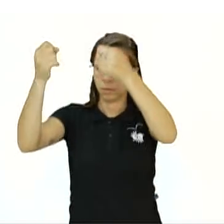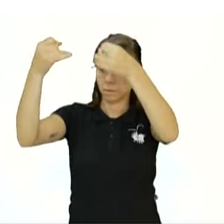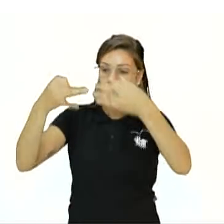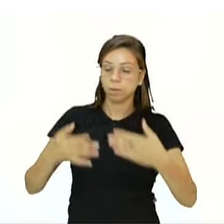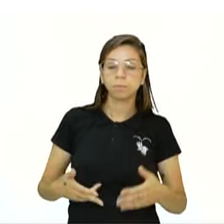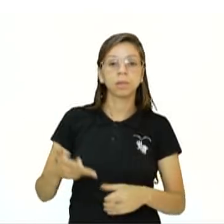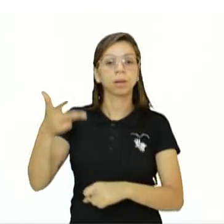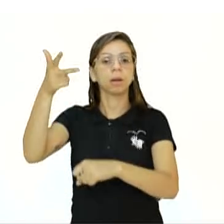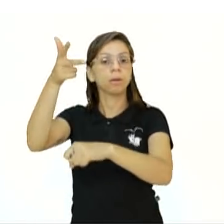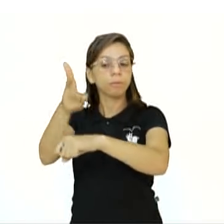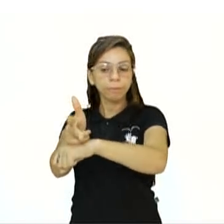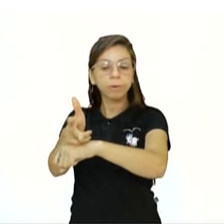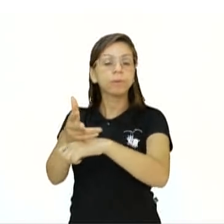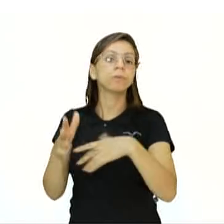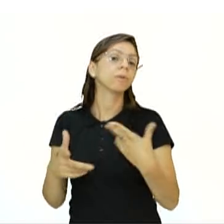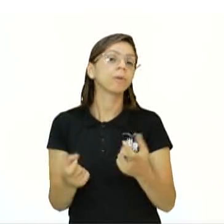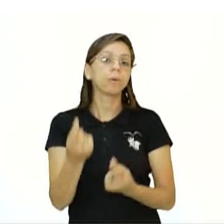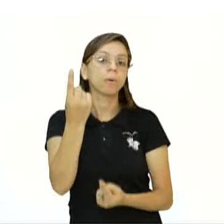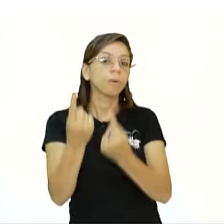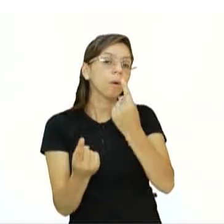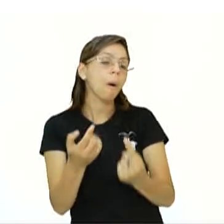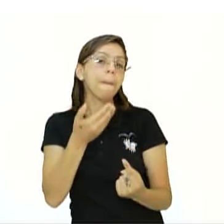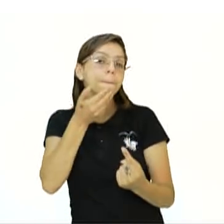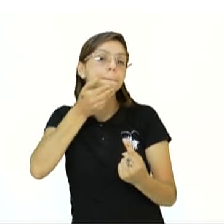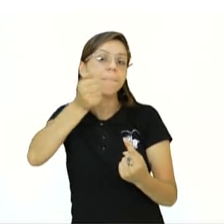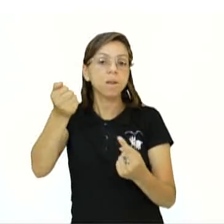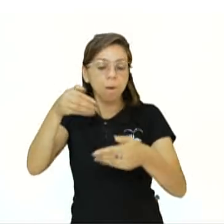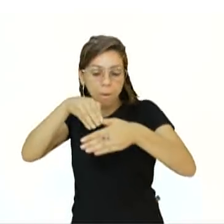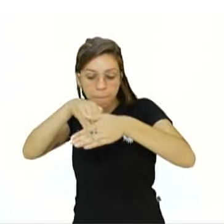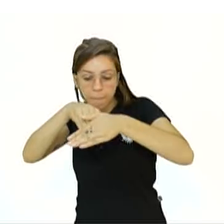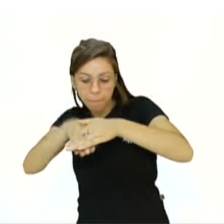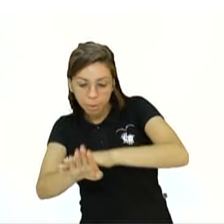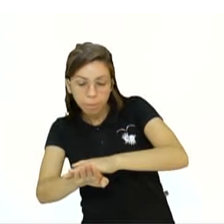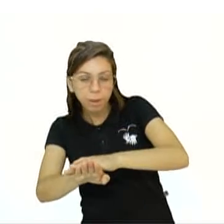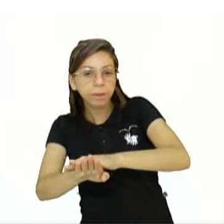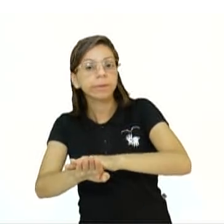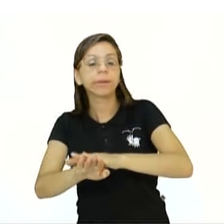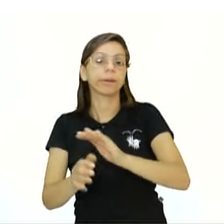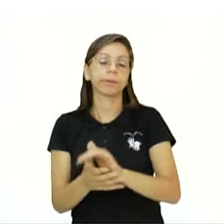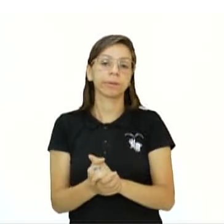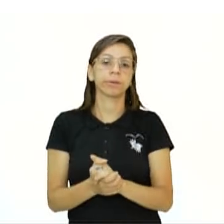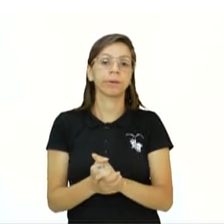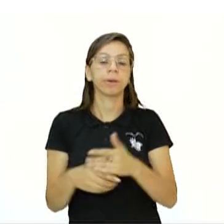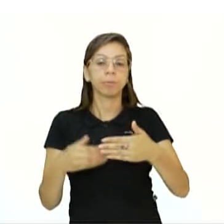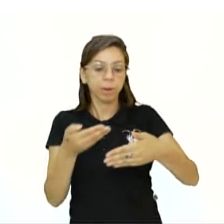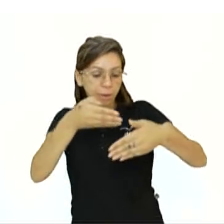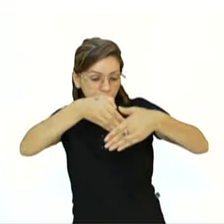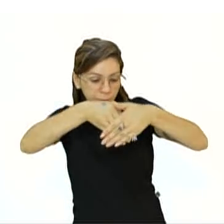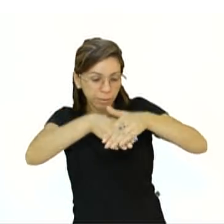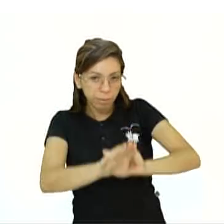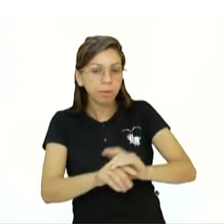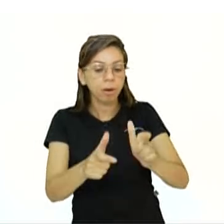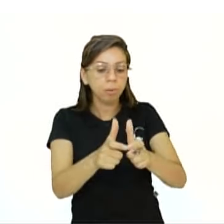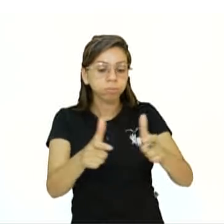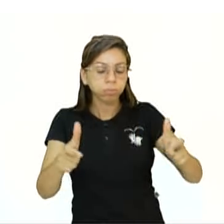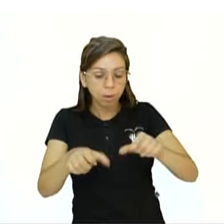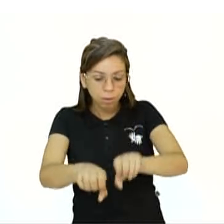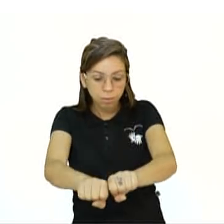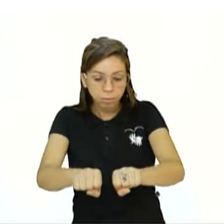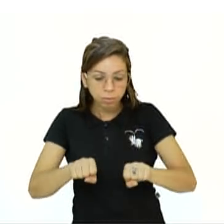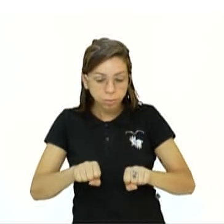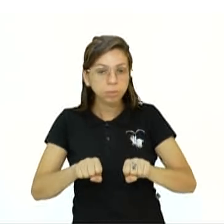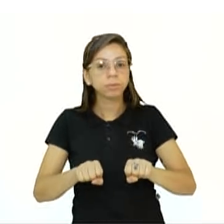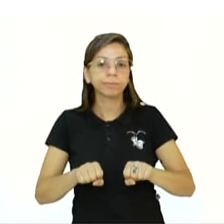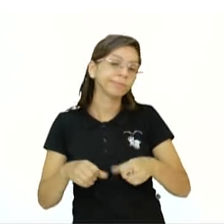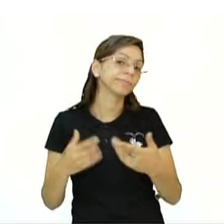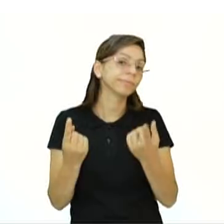gravando um vídeo, qual deles teria o melhor formato para embalagem, de forma a ocupar o máximo possível do espaço da